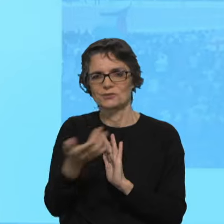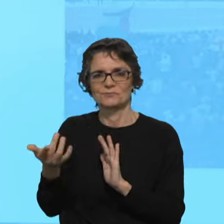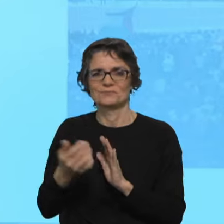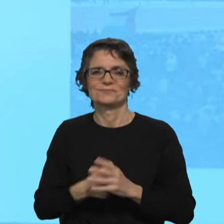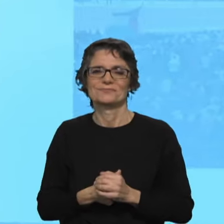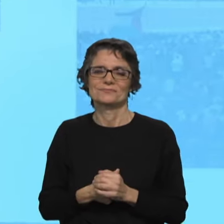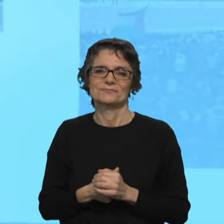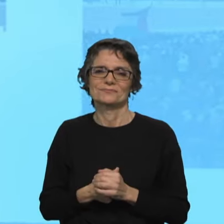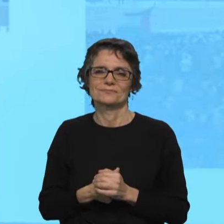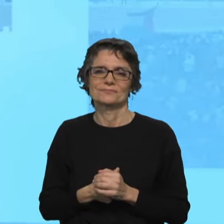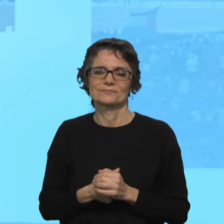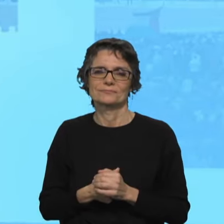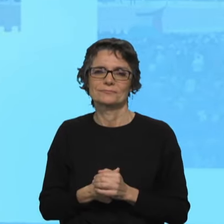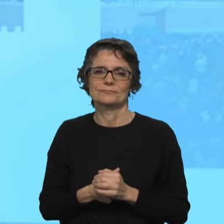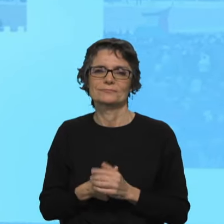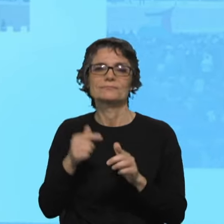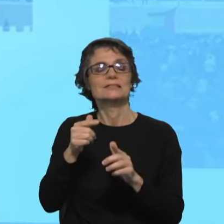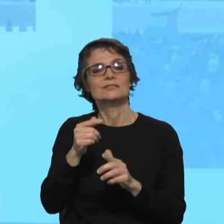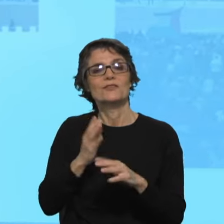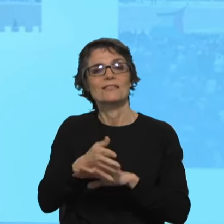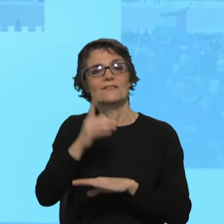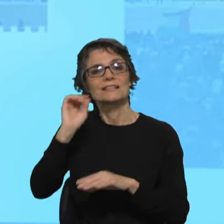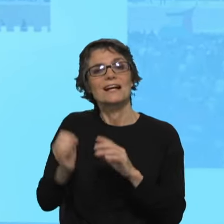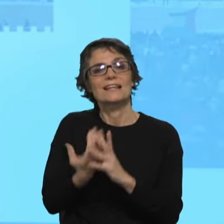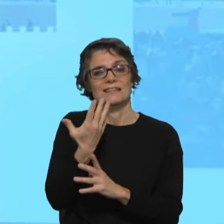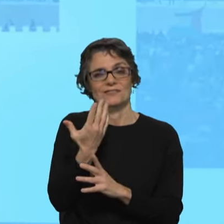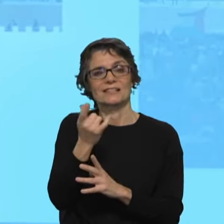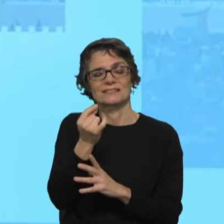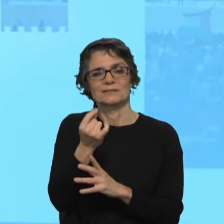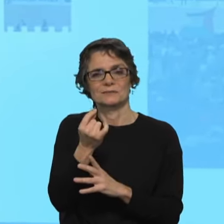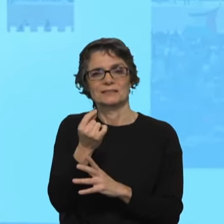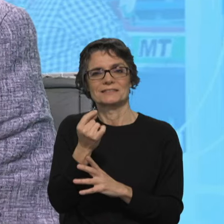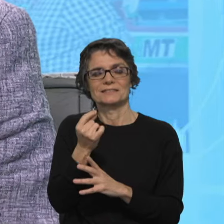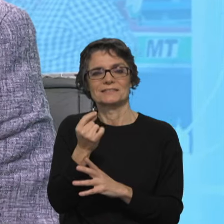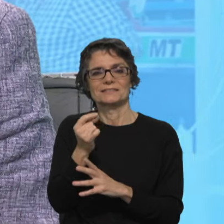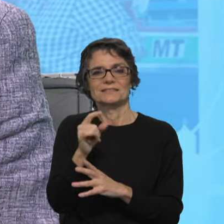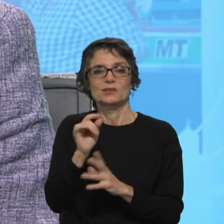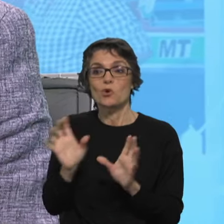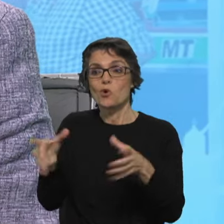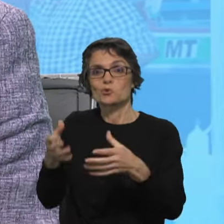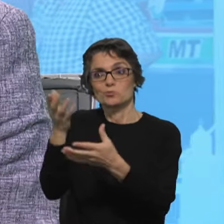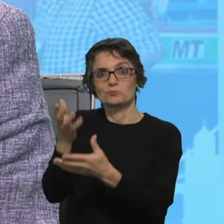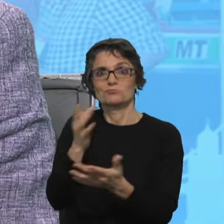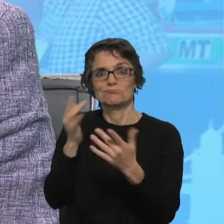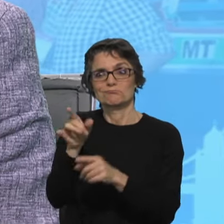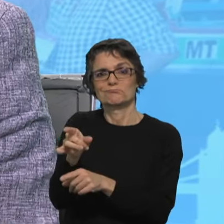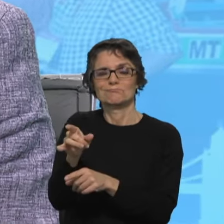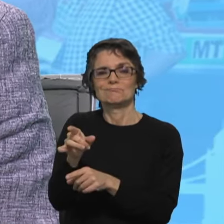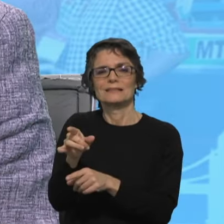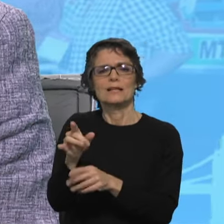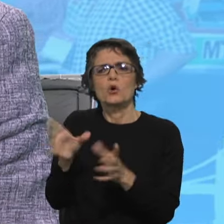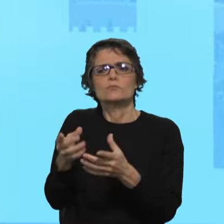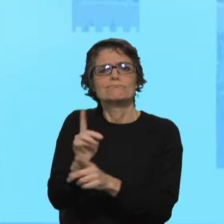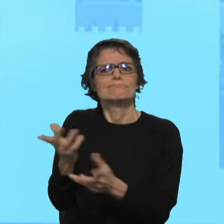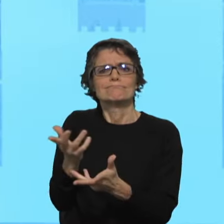possível também pela criatividade, pela dedicação deste grupo, o grupo Golgotha. Que grupo